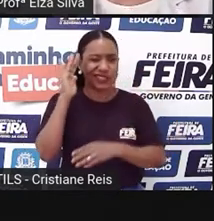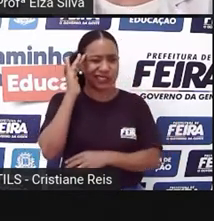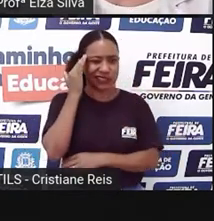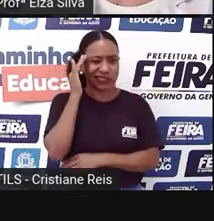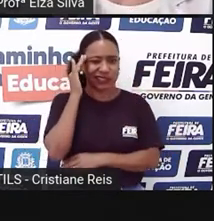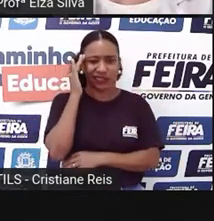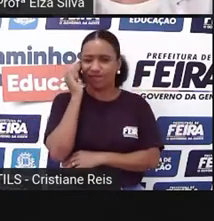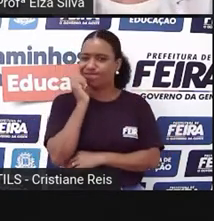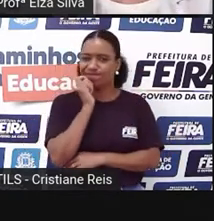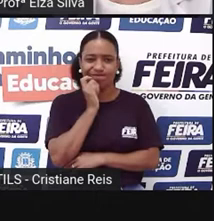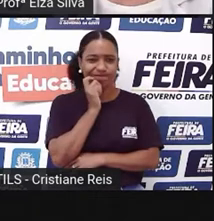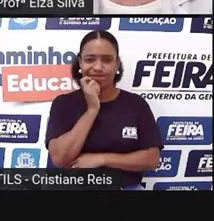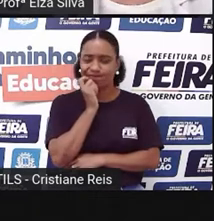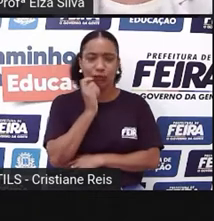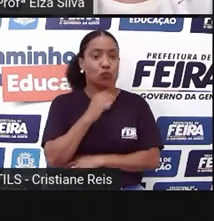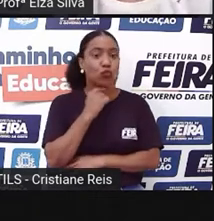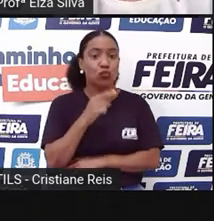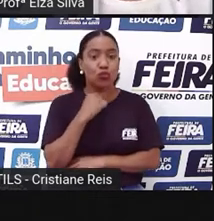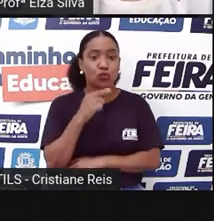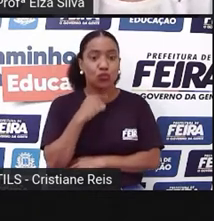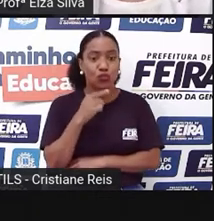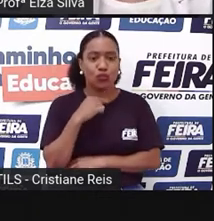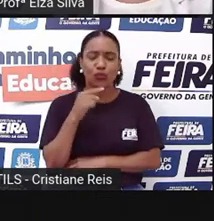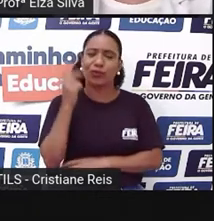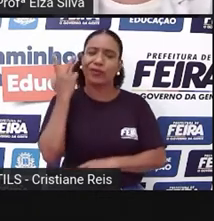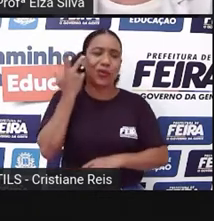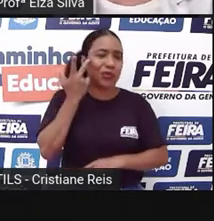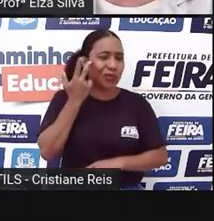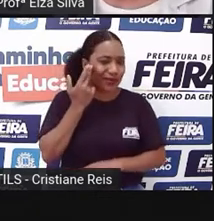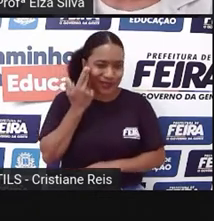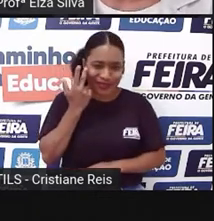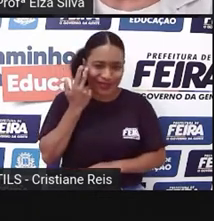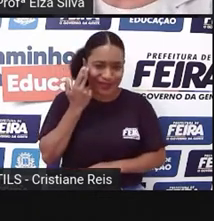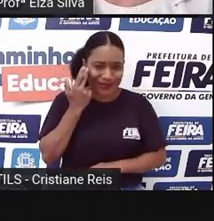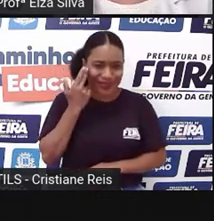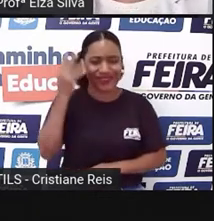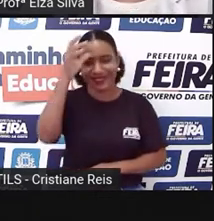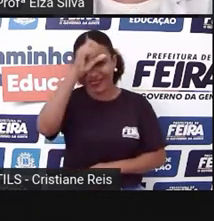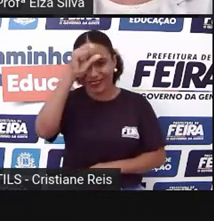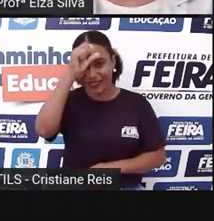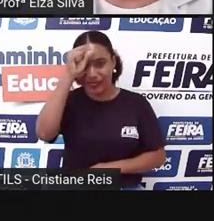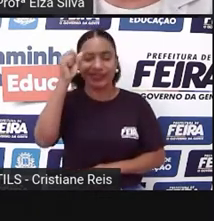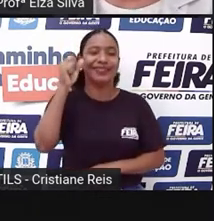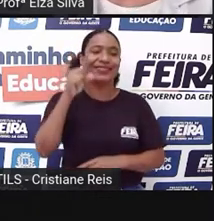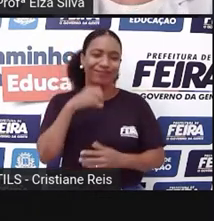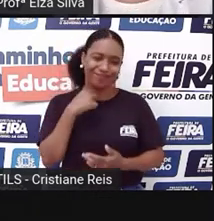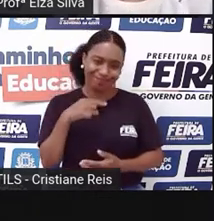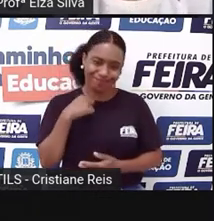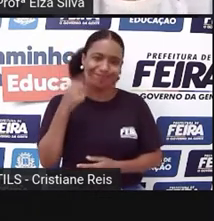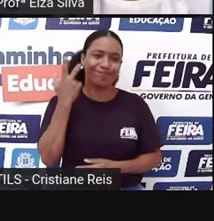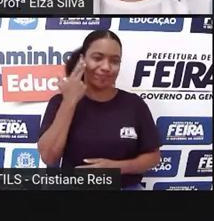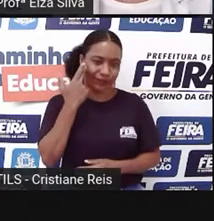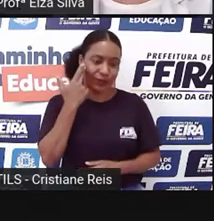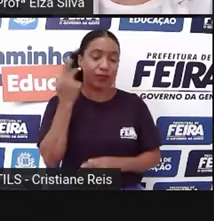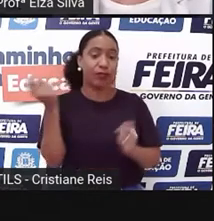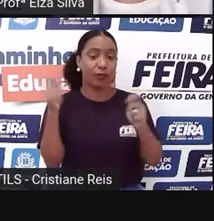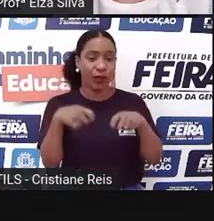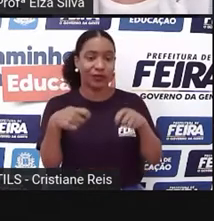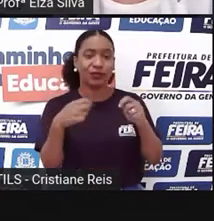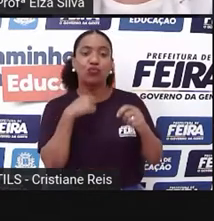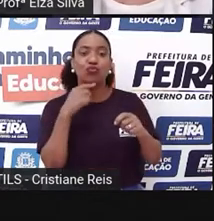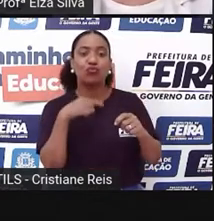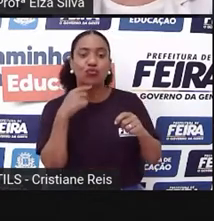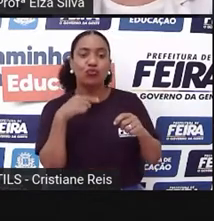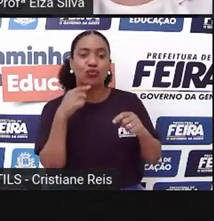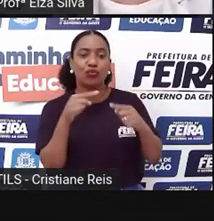a aula, que é muito natural do processo de ensinar e de aprender, não se esqueçam de registrá-las